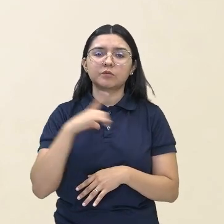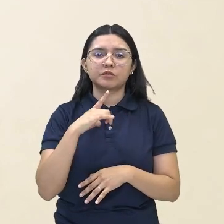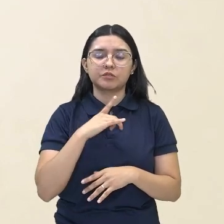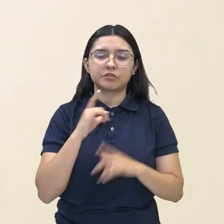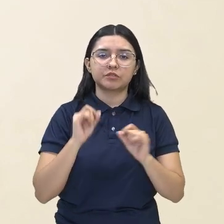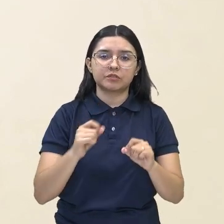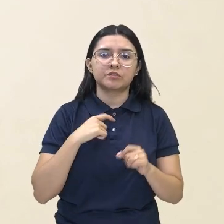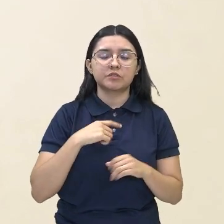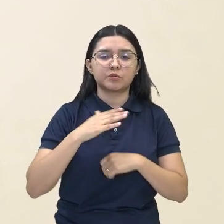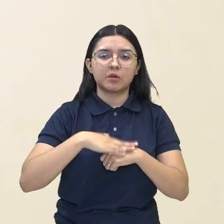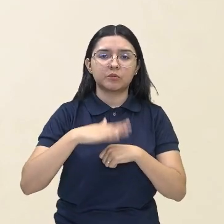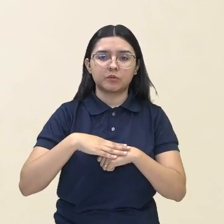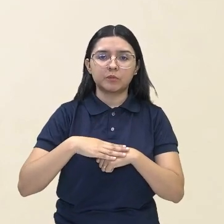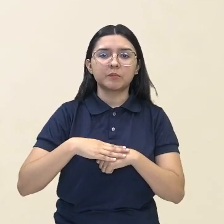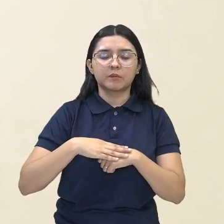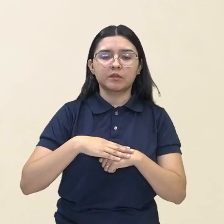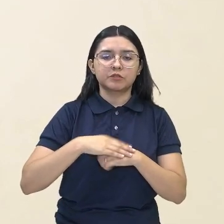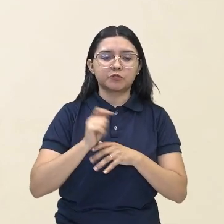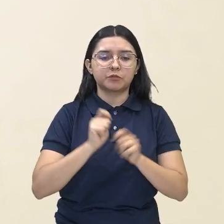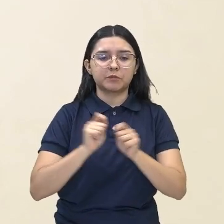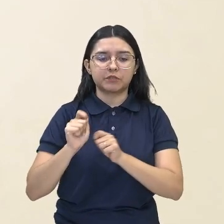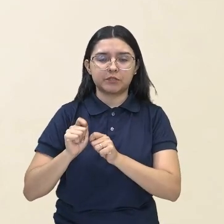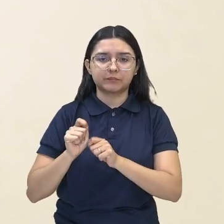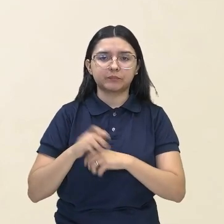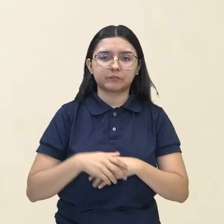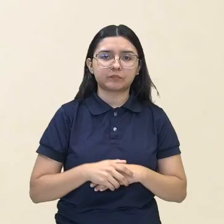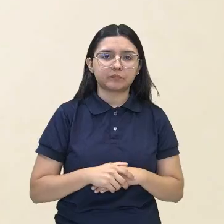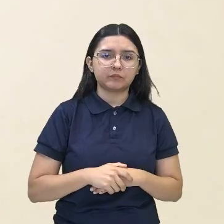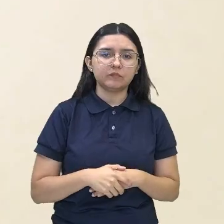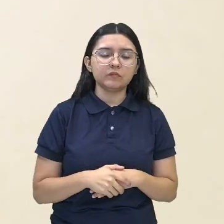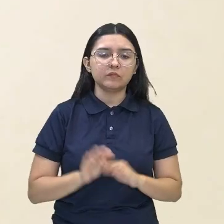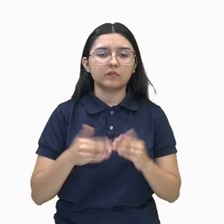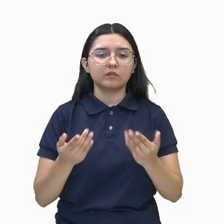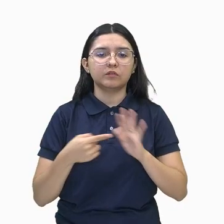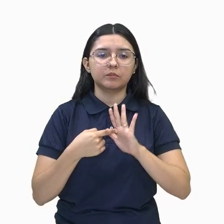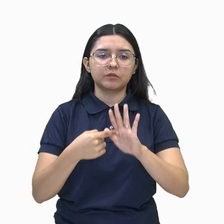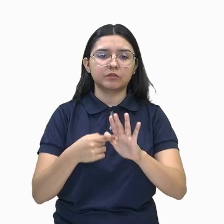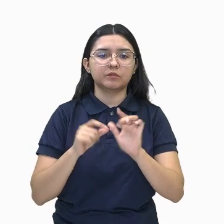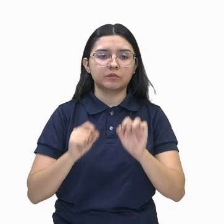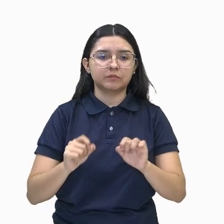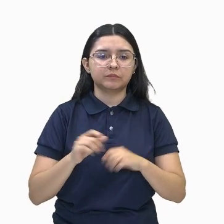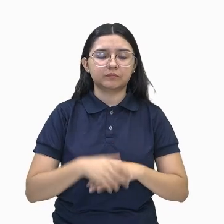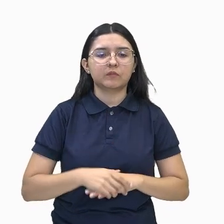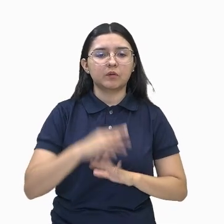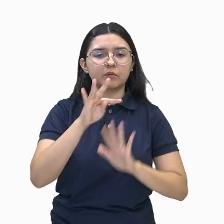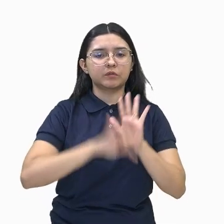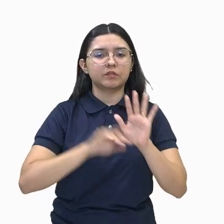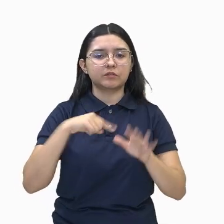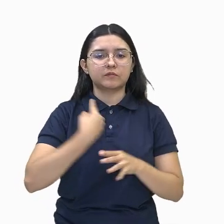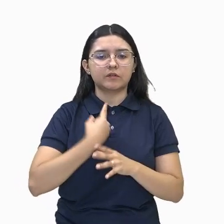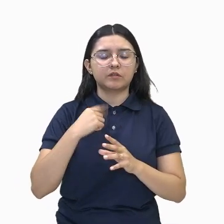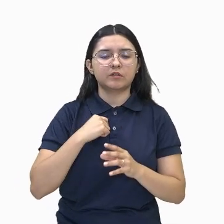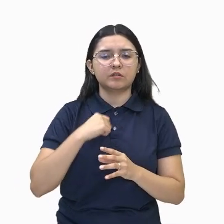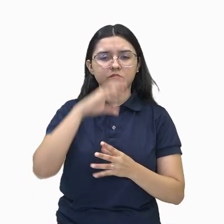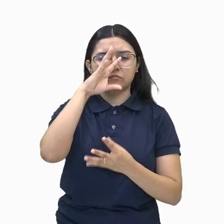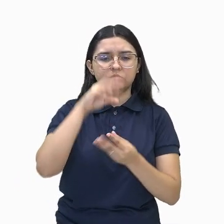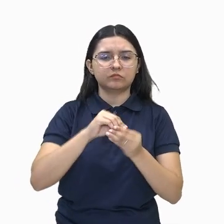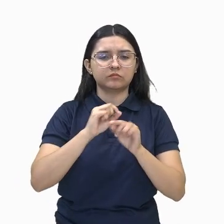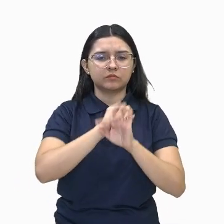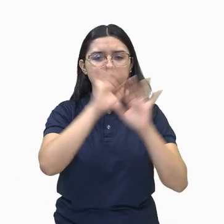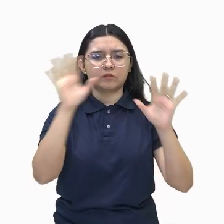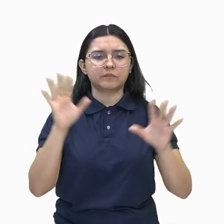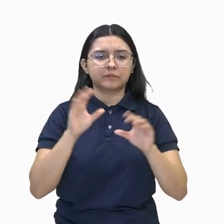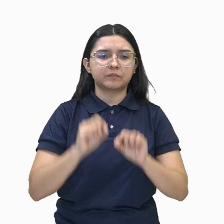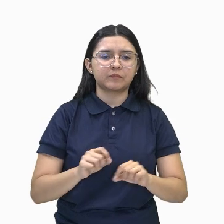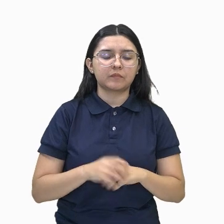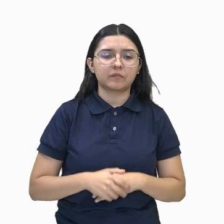certa autonomia administrativa. Trouxe para vocês, então, uma cartela, um texto que vai nos ajudar a compreender